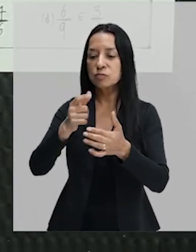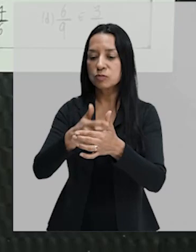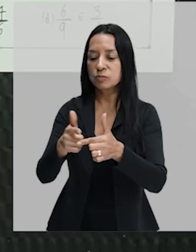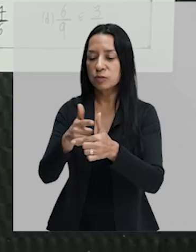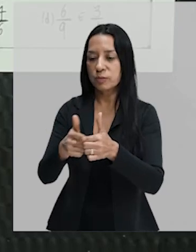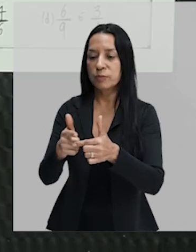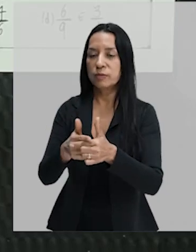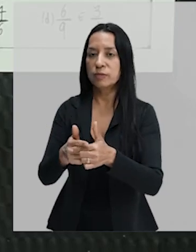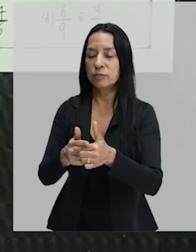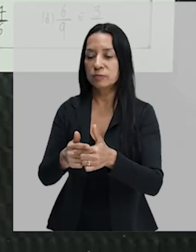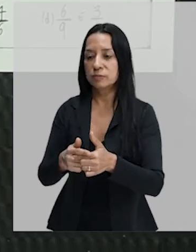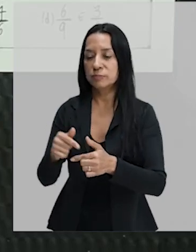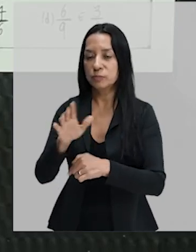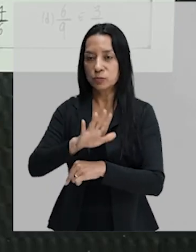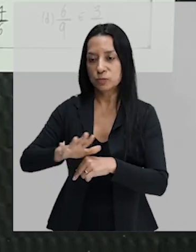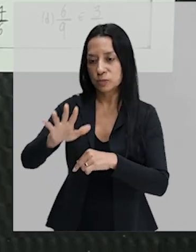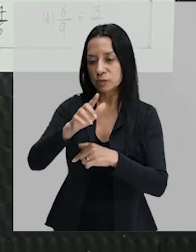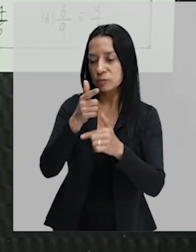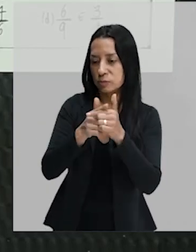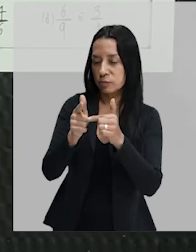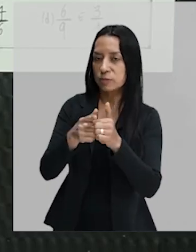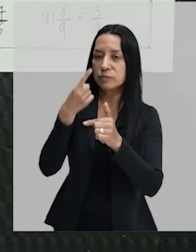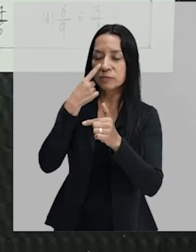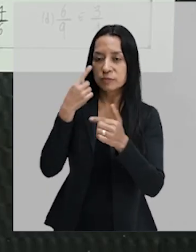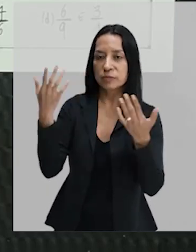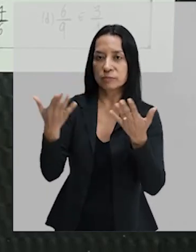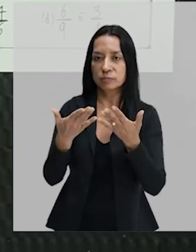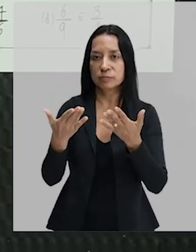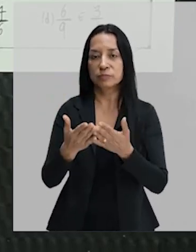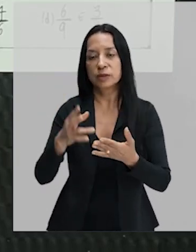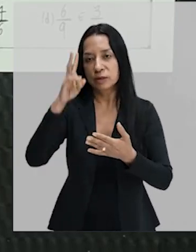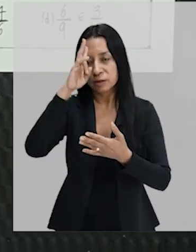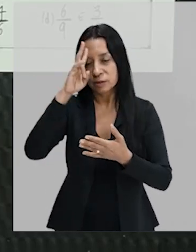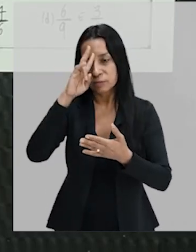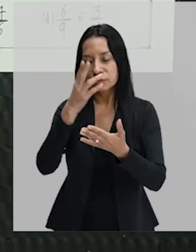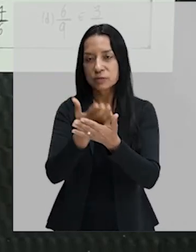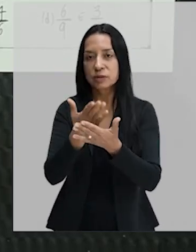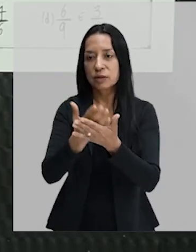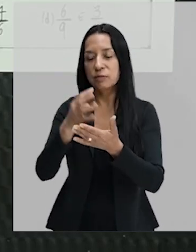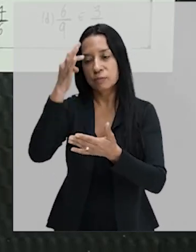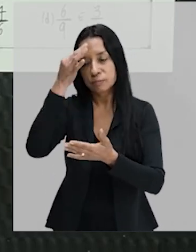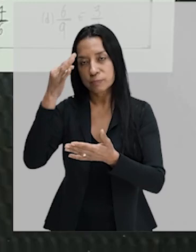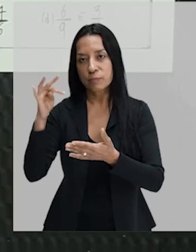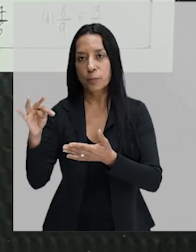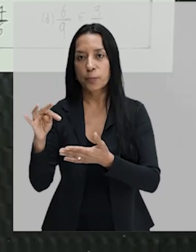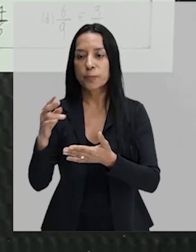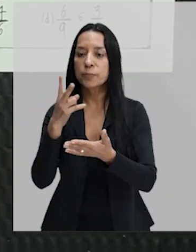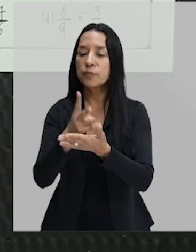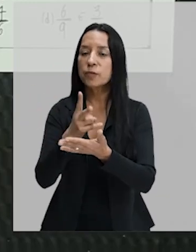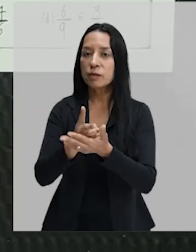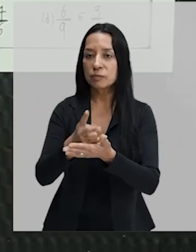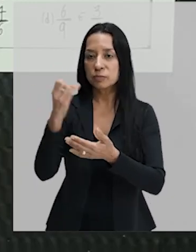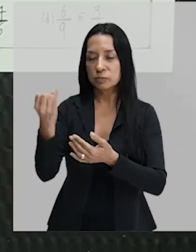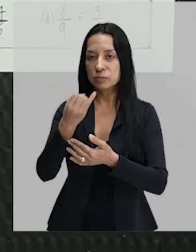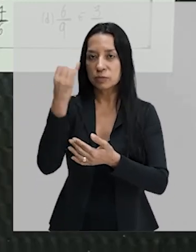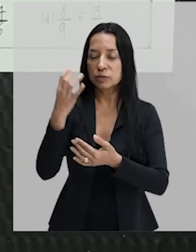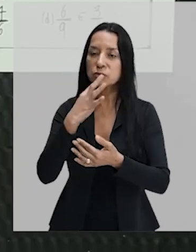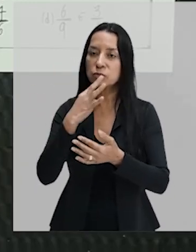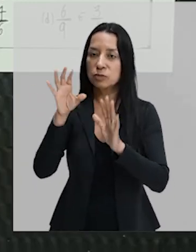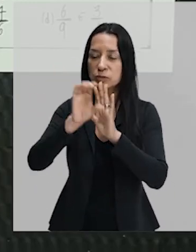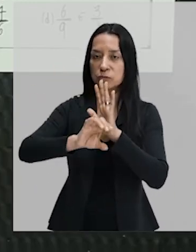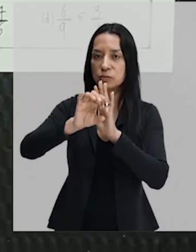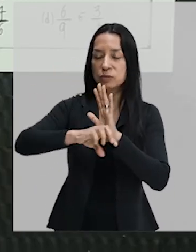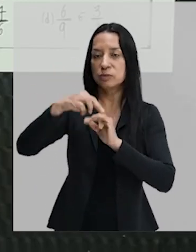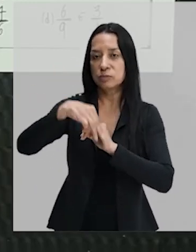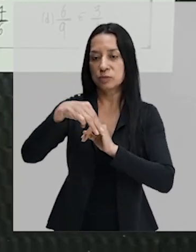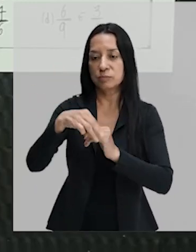problemas, na resolução de situações, problemas que a gente vai ver aqui, tá? Lembrando que essa aula aqui é aquela aula teórica, né? Isso é importante de conhecer o conceito